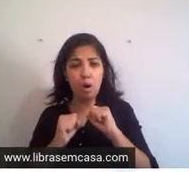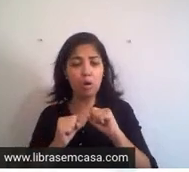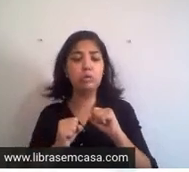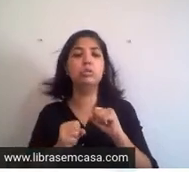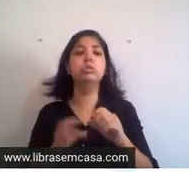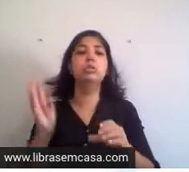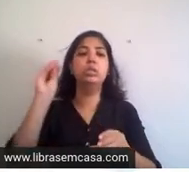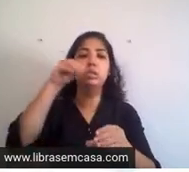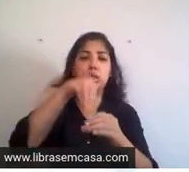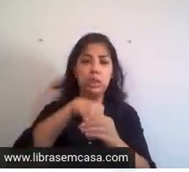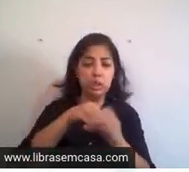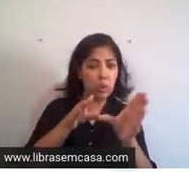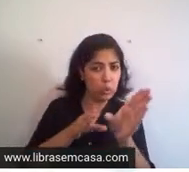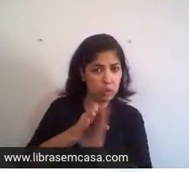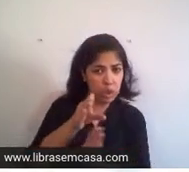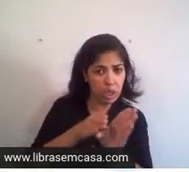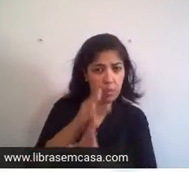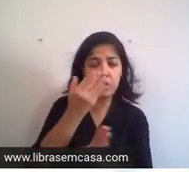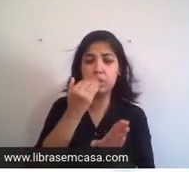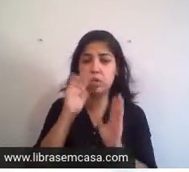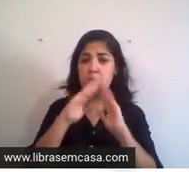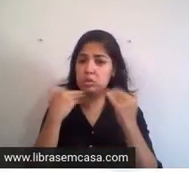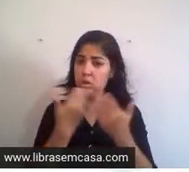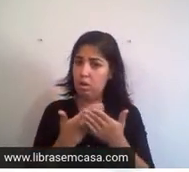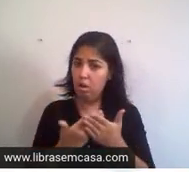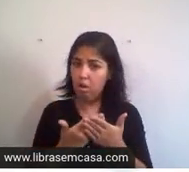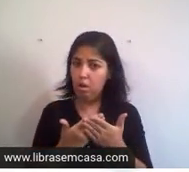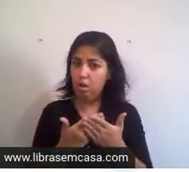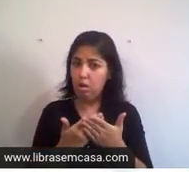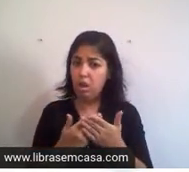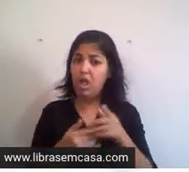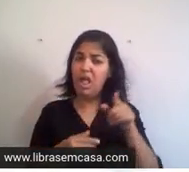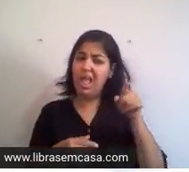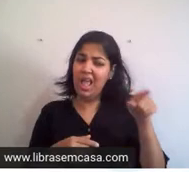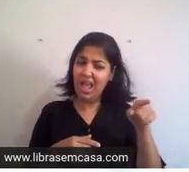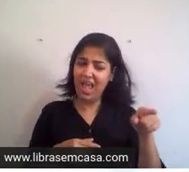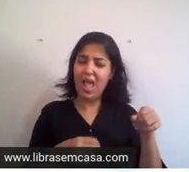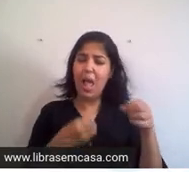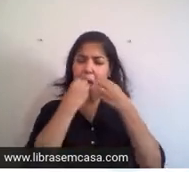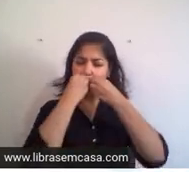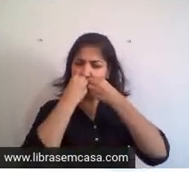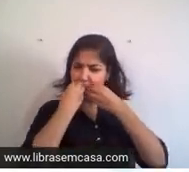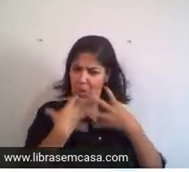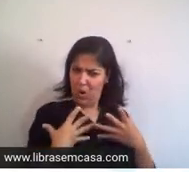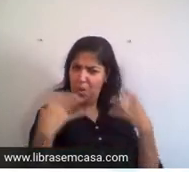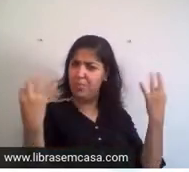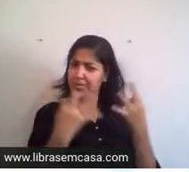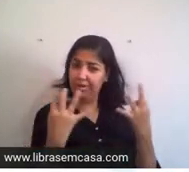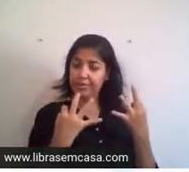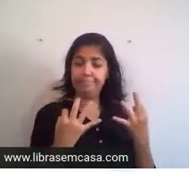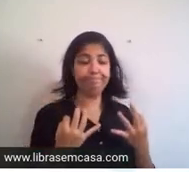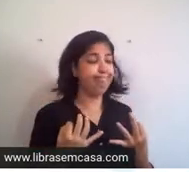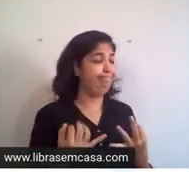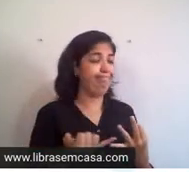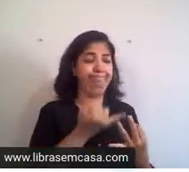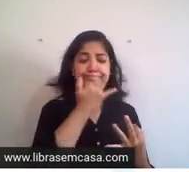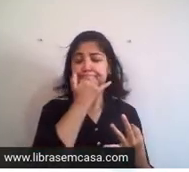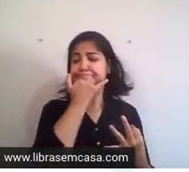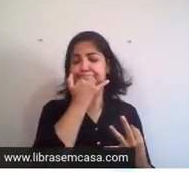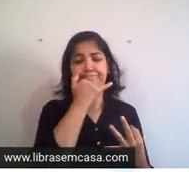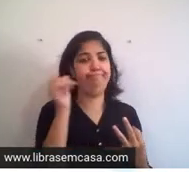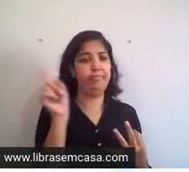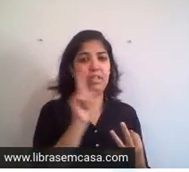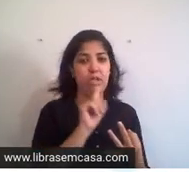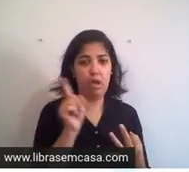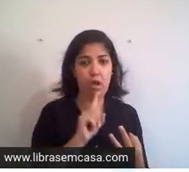de Alimentação Escolar. O Conselho de Alimentação Escolar funciona bem? Não, infelizmente, eu devo dizer que não funciona bem. Agora, ele